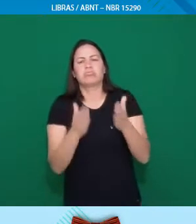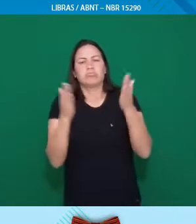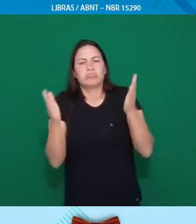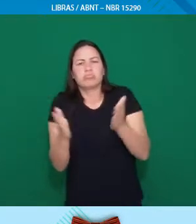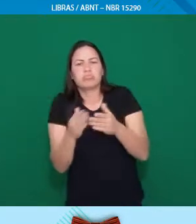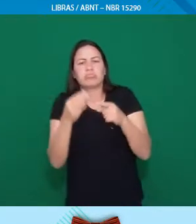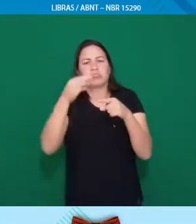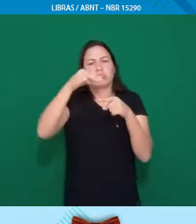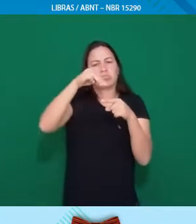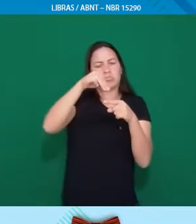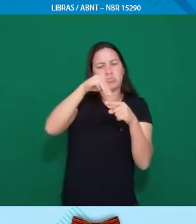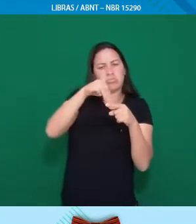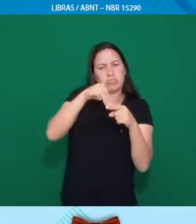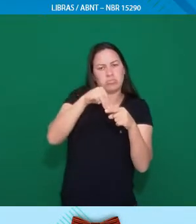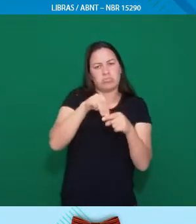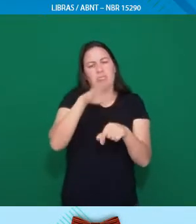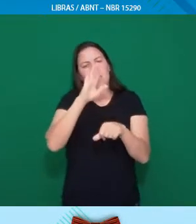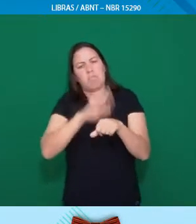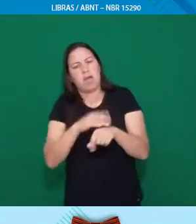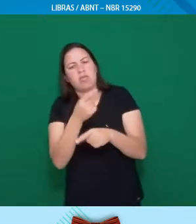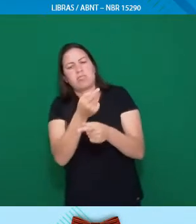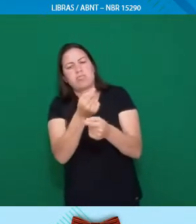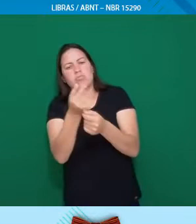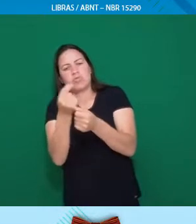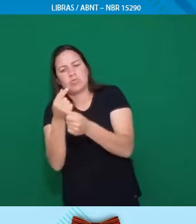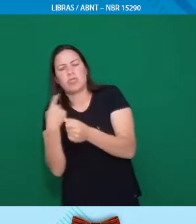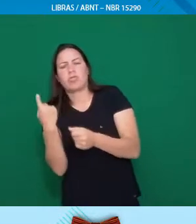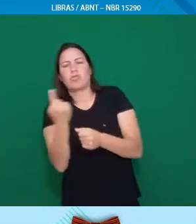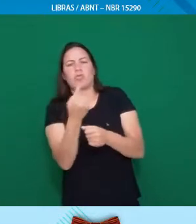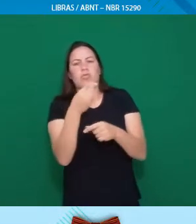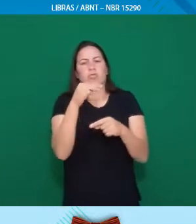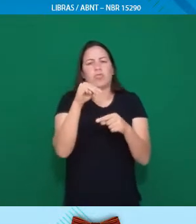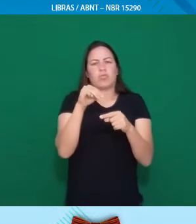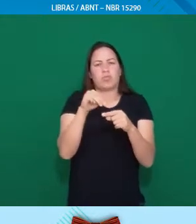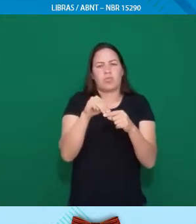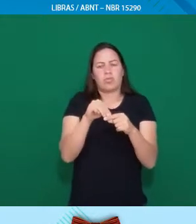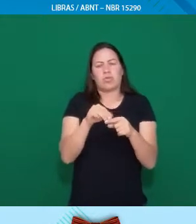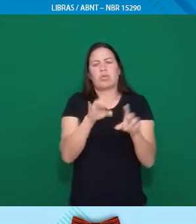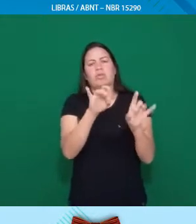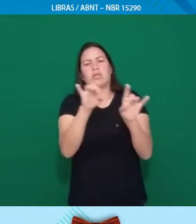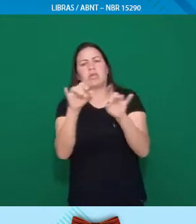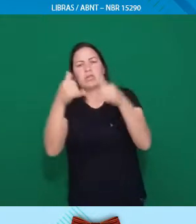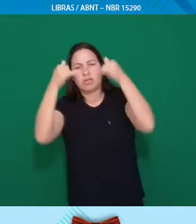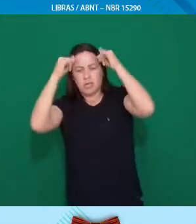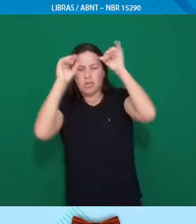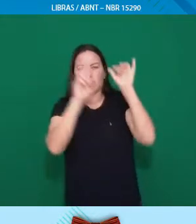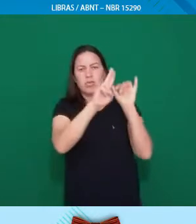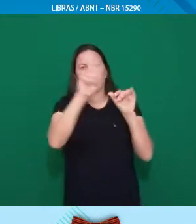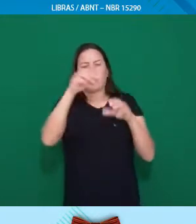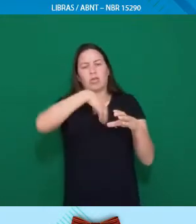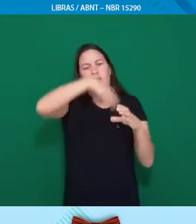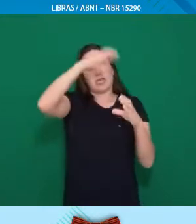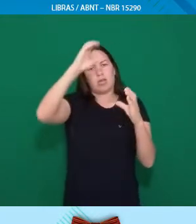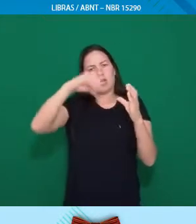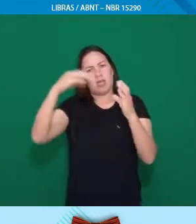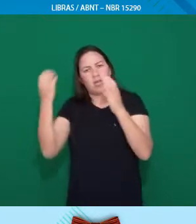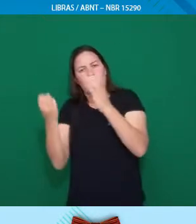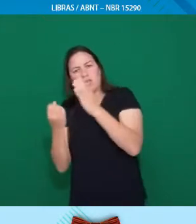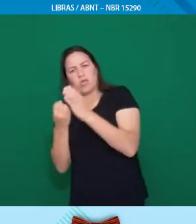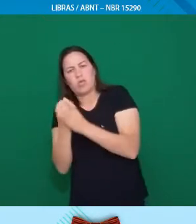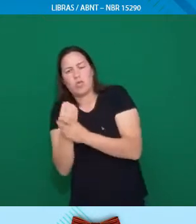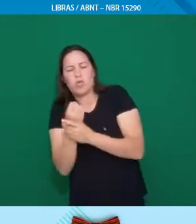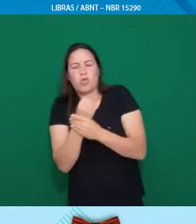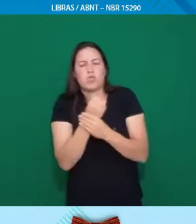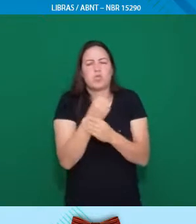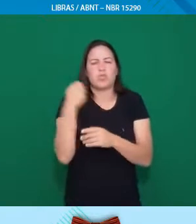movimentando o nosso município né trazendo me os cursos ao nosso município último com esse leilões levando o nome de Campos Novos para o Mato Grosso